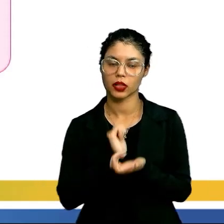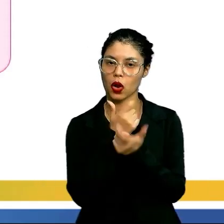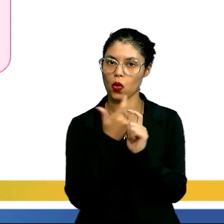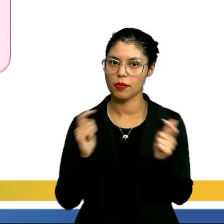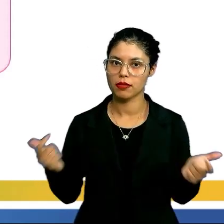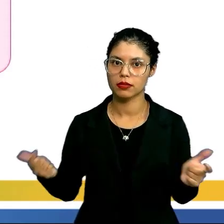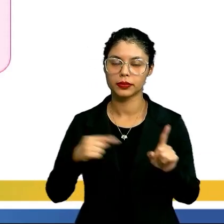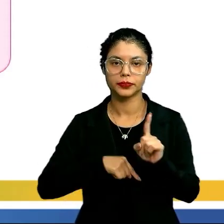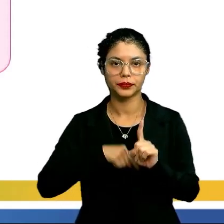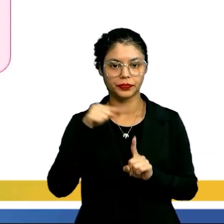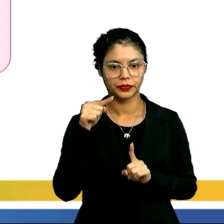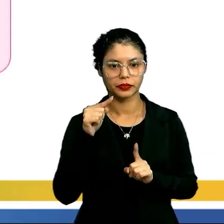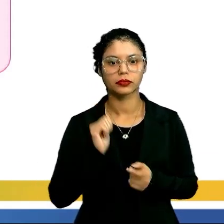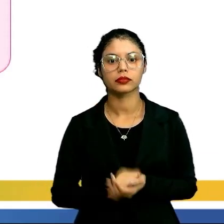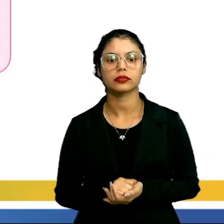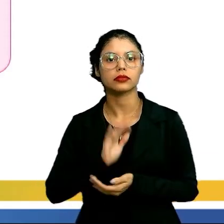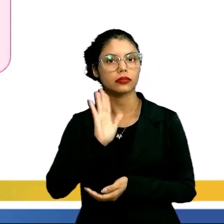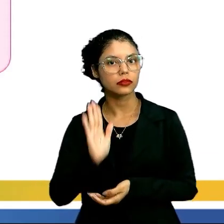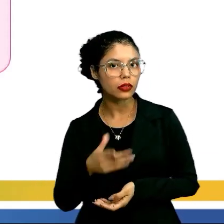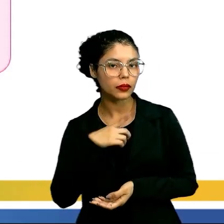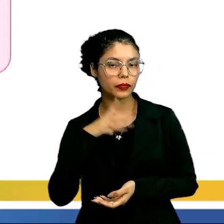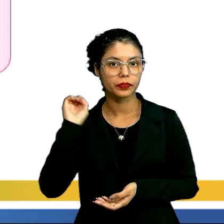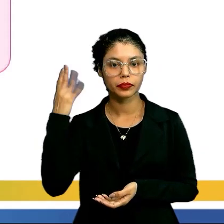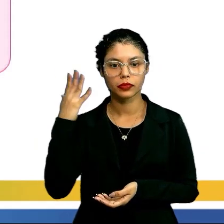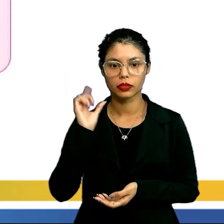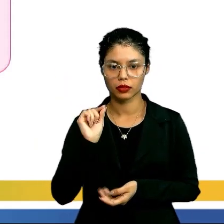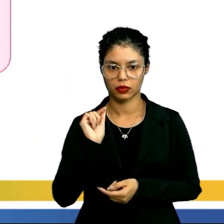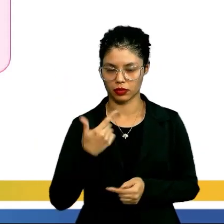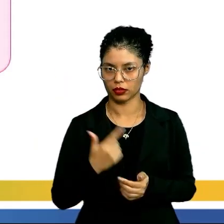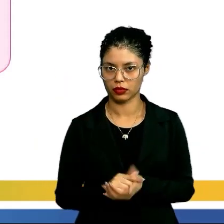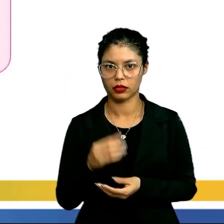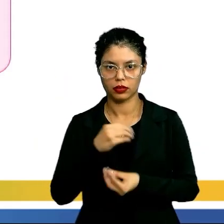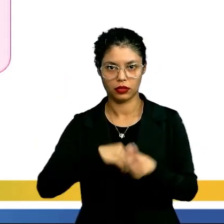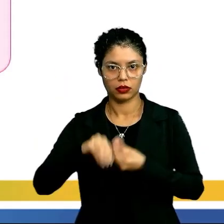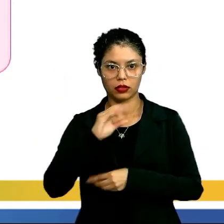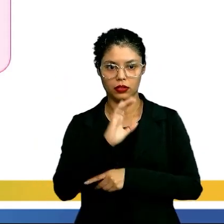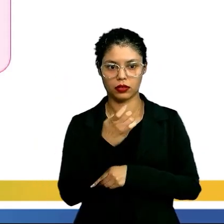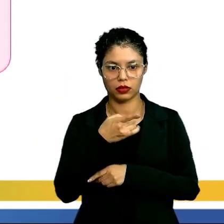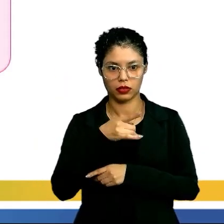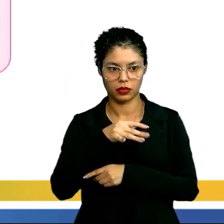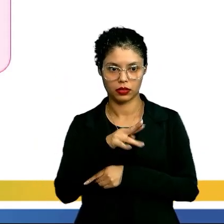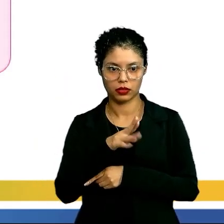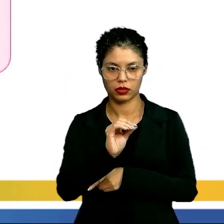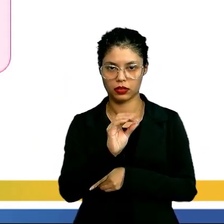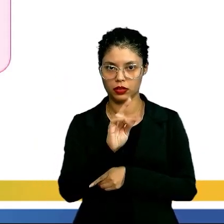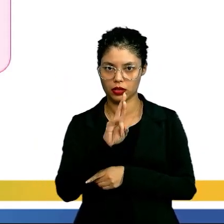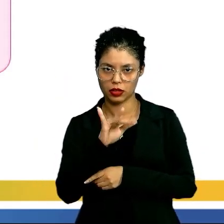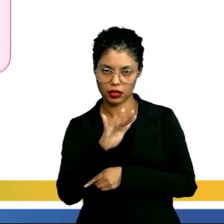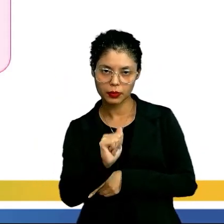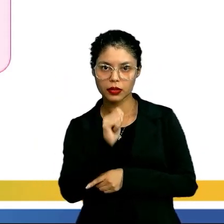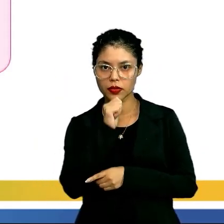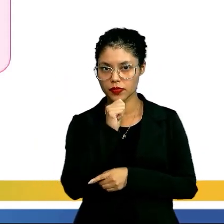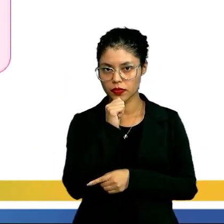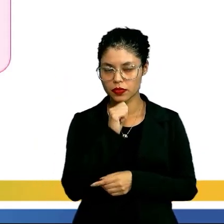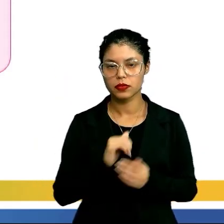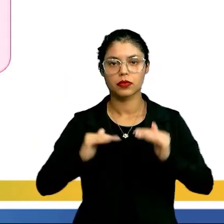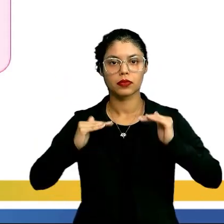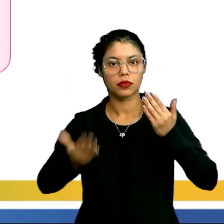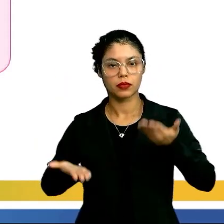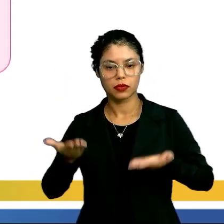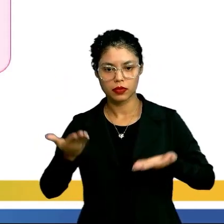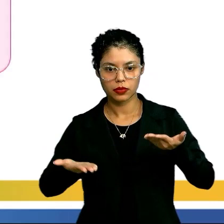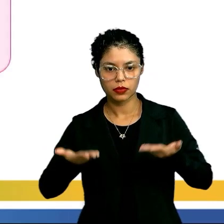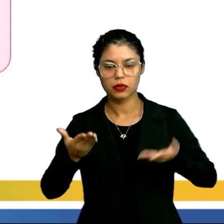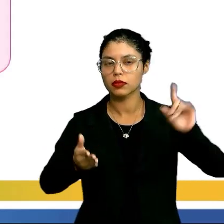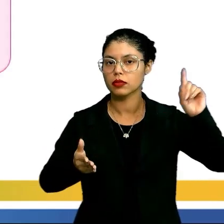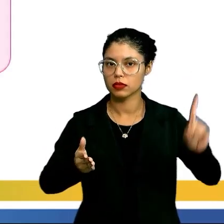aumentar a temperatura. Já nesse caso, nós estamos analisando uma reação exotérmica. Então, se eu quero deslocar o equilíbrio para a direita,